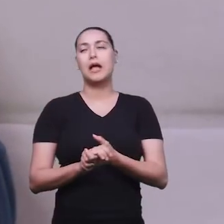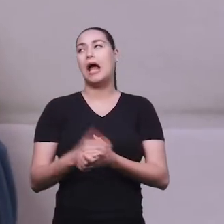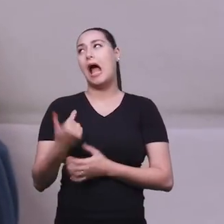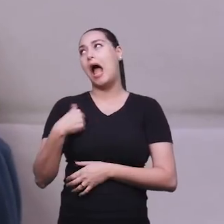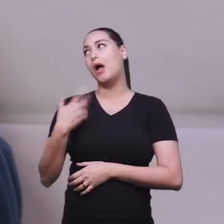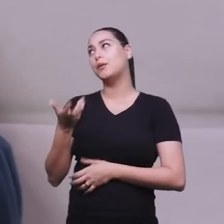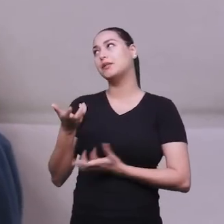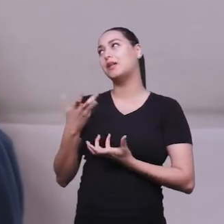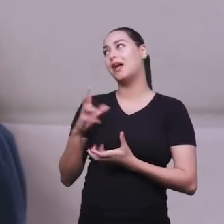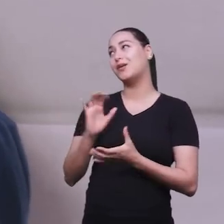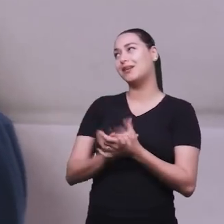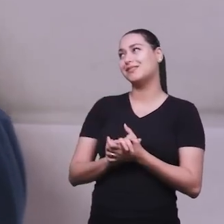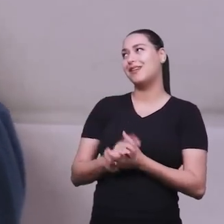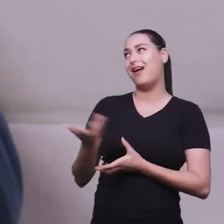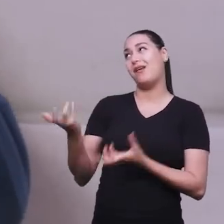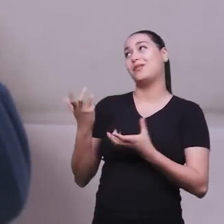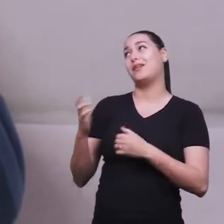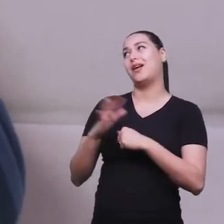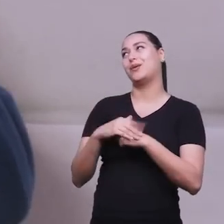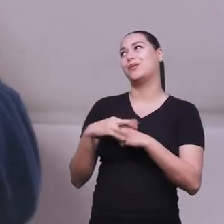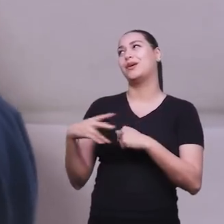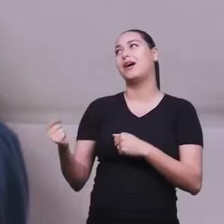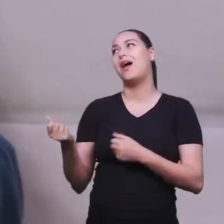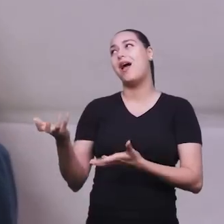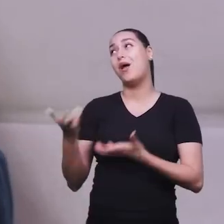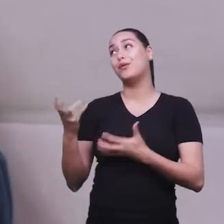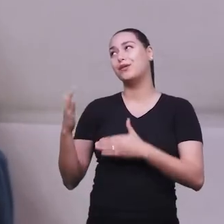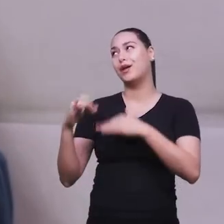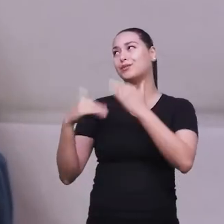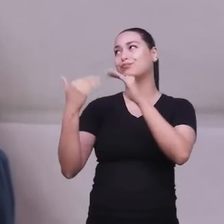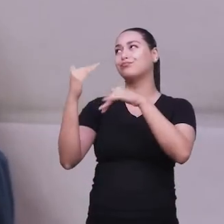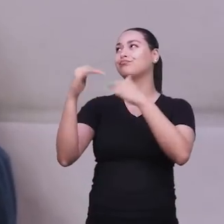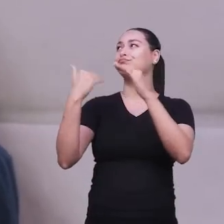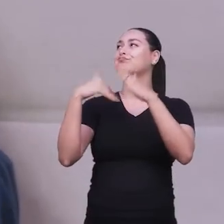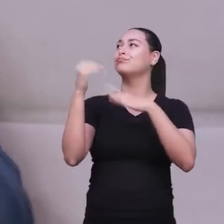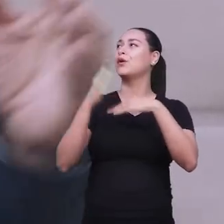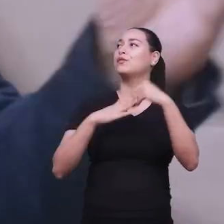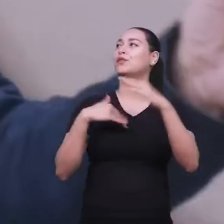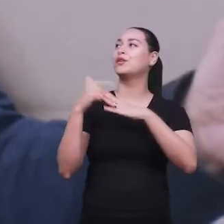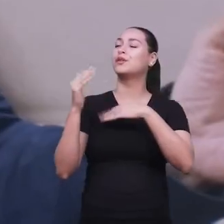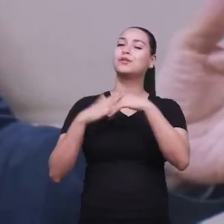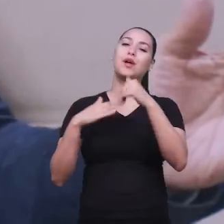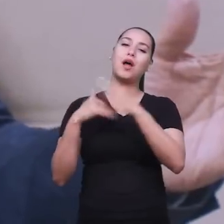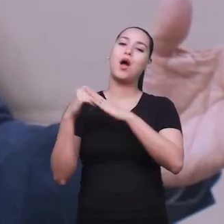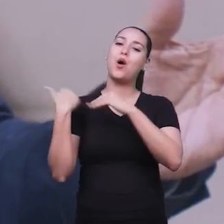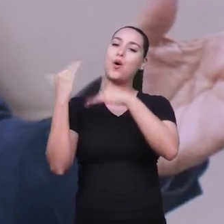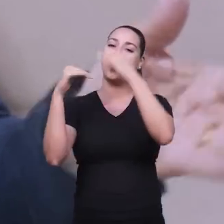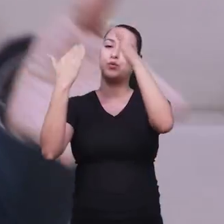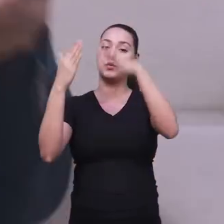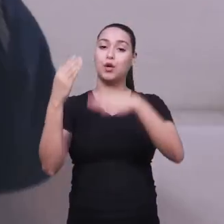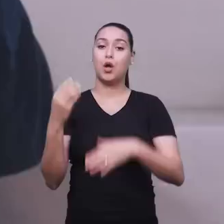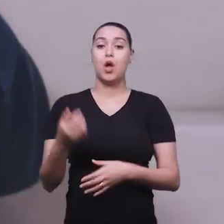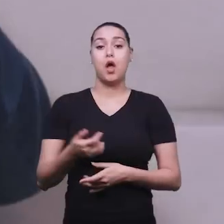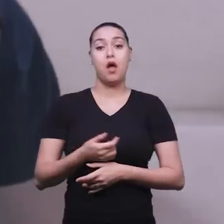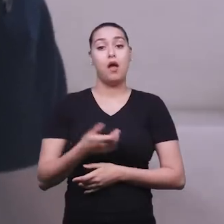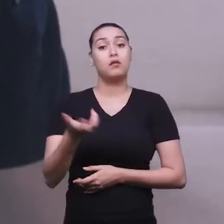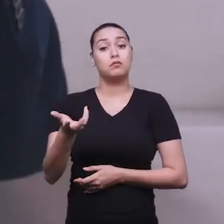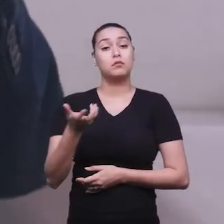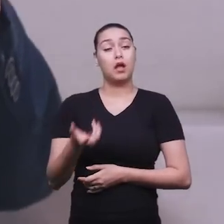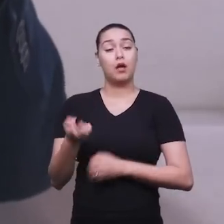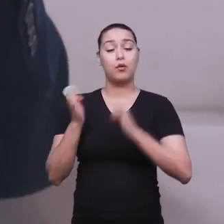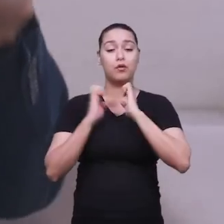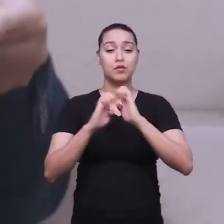um casamento, ele quer uma bênção para uma cura, ele quer uma bênção de prosperidade. Então ele só quer